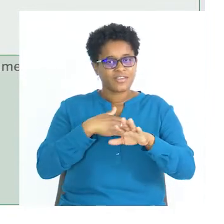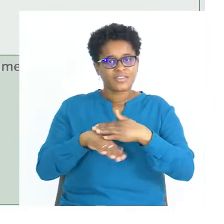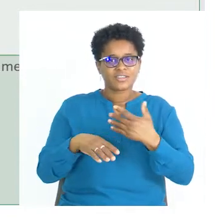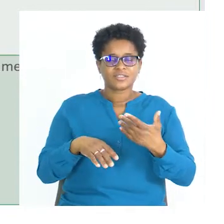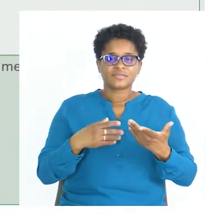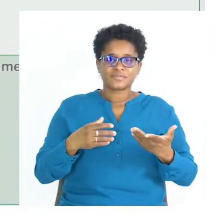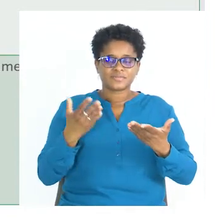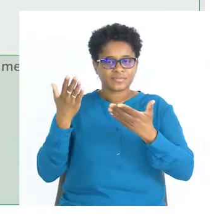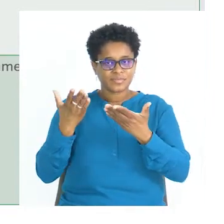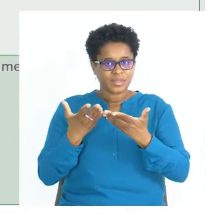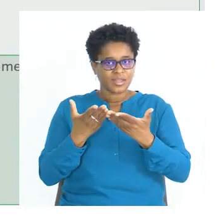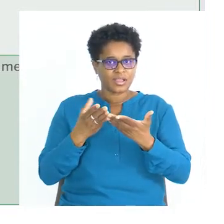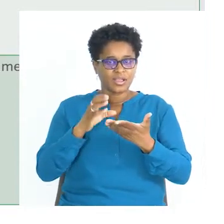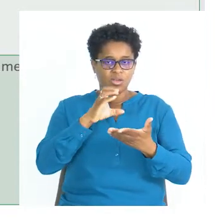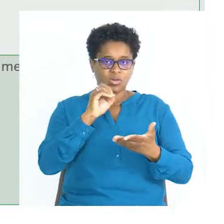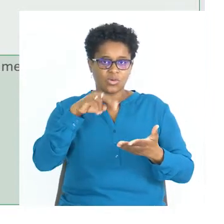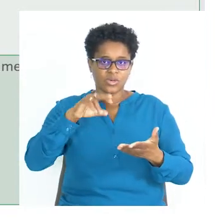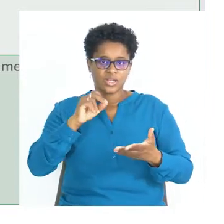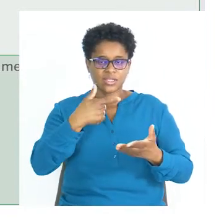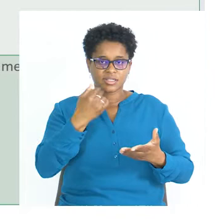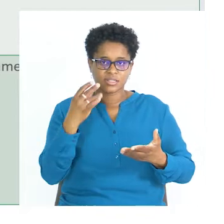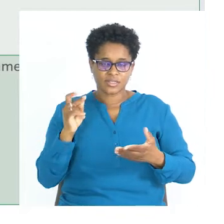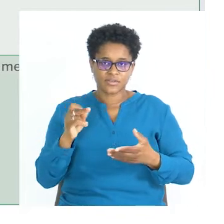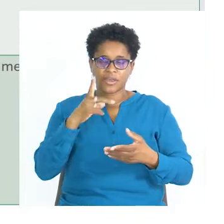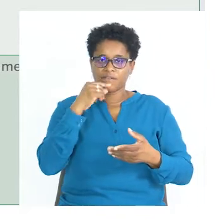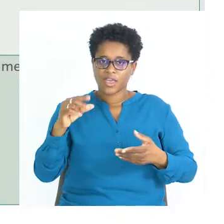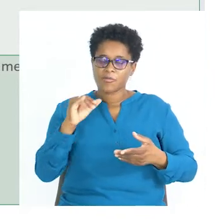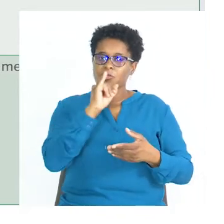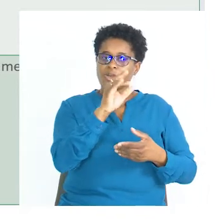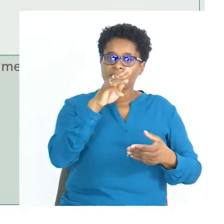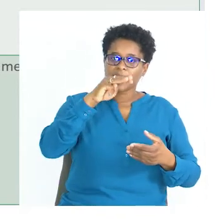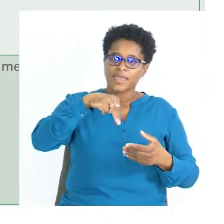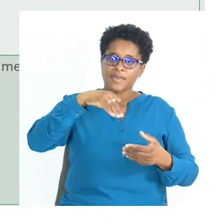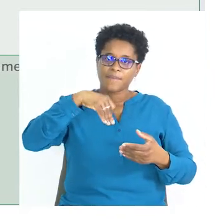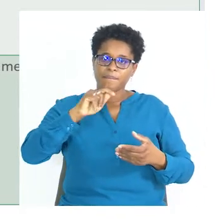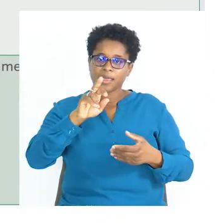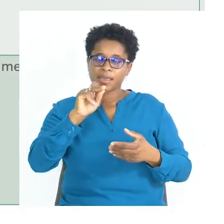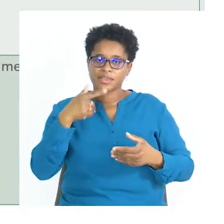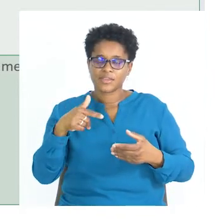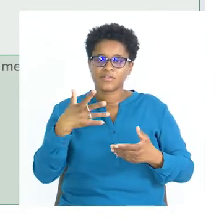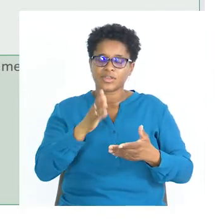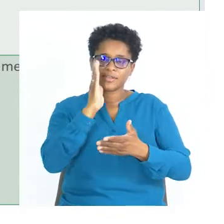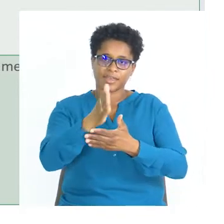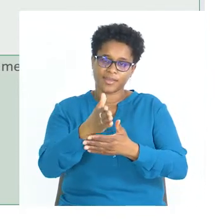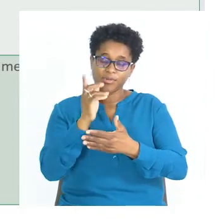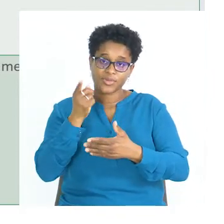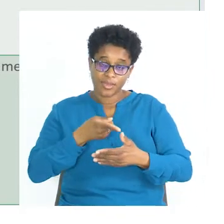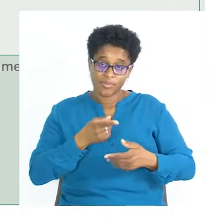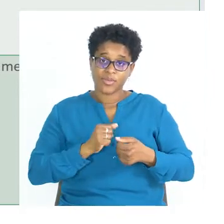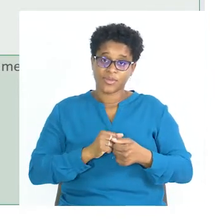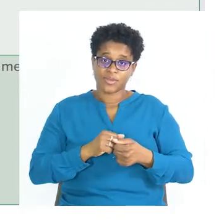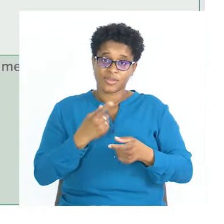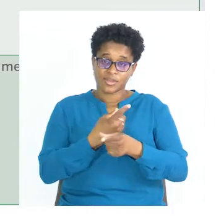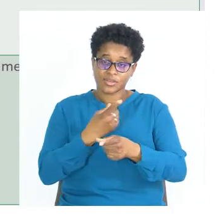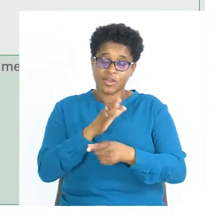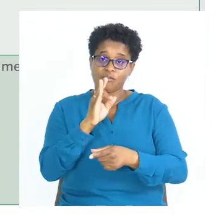função conativa. E verbos no imperativo, mais a influência direta ao receptor. São as características